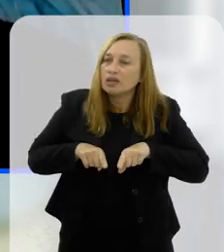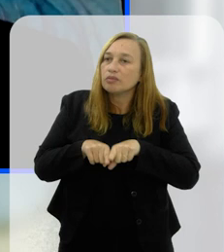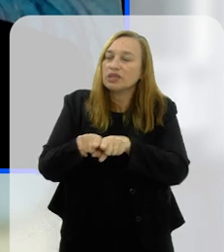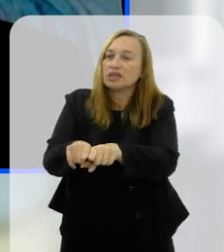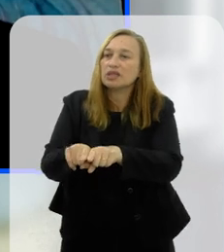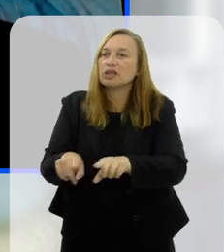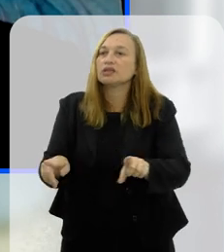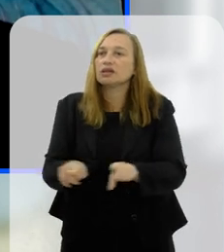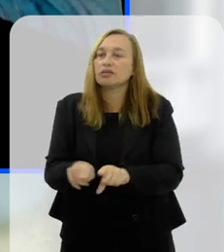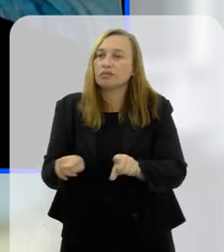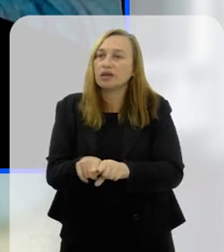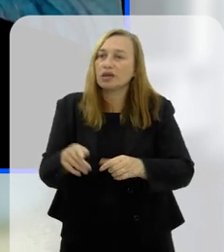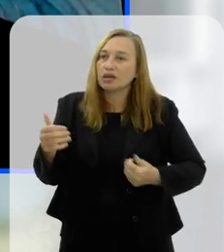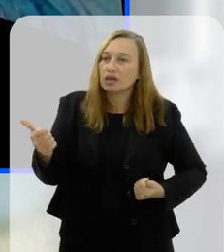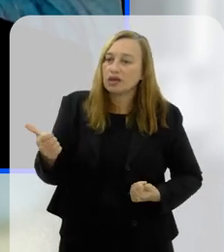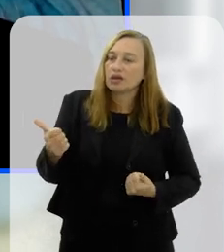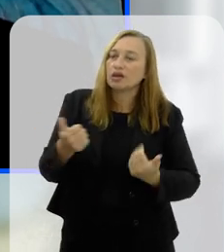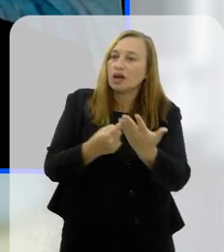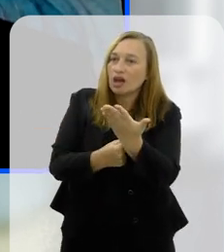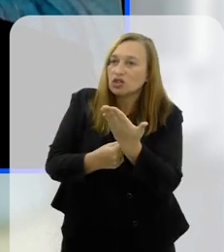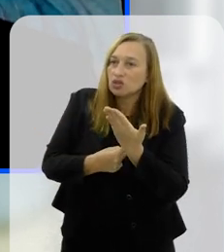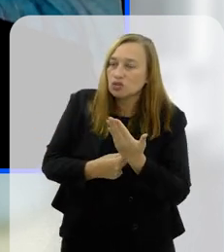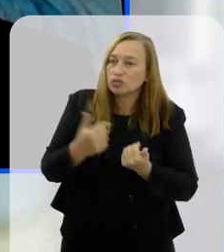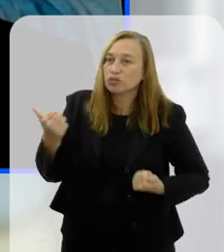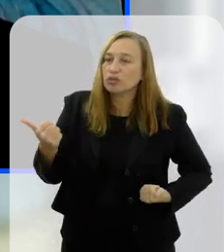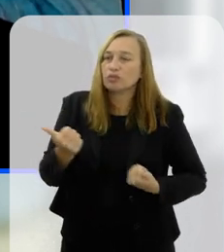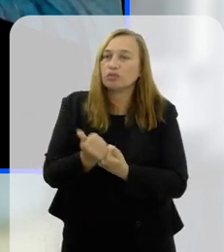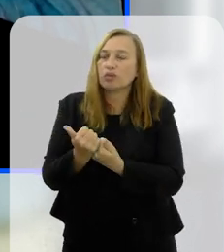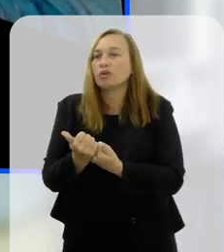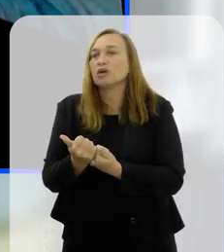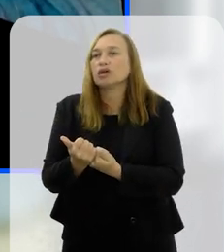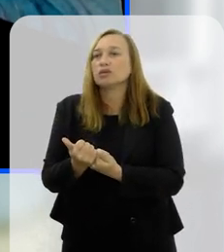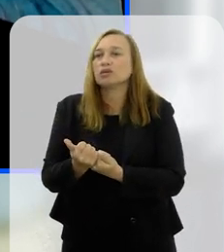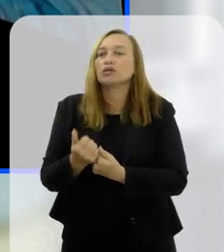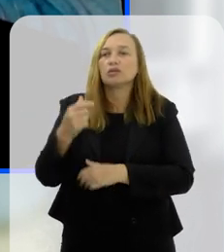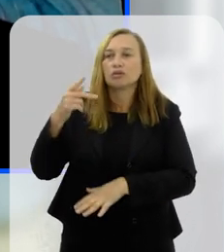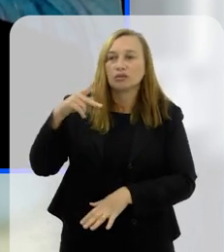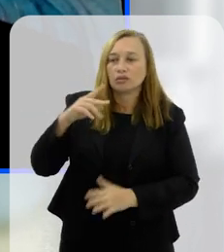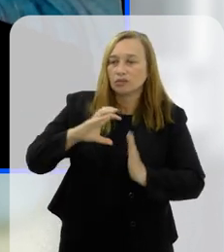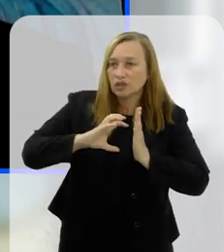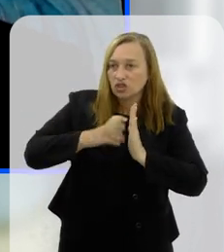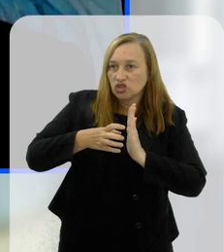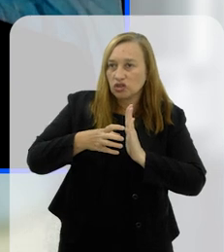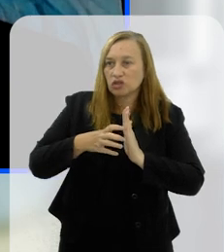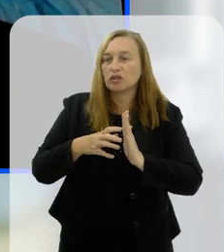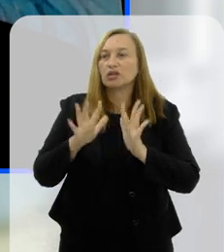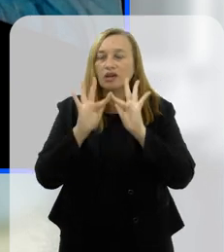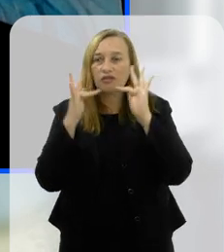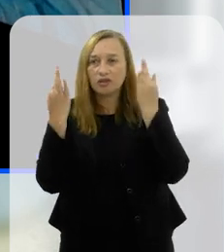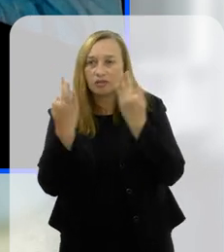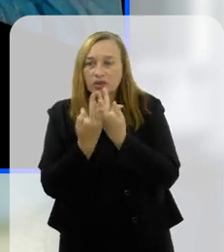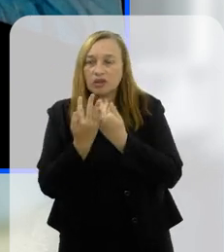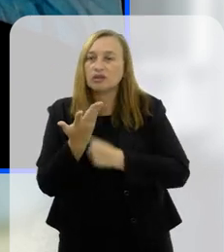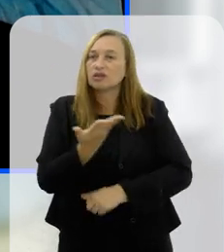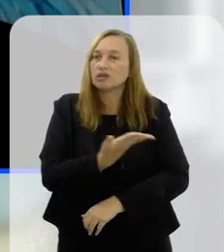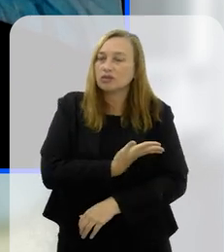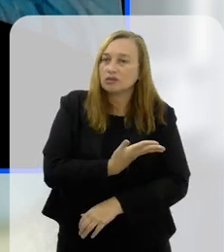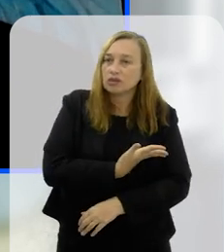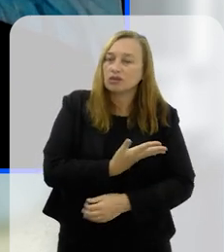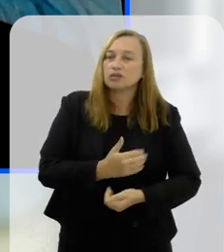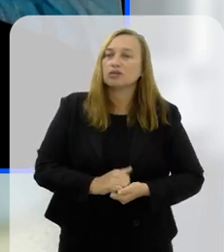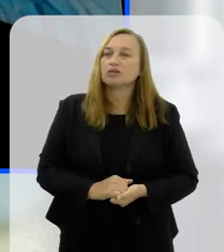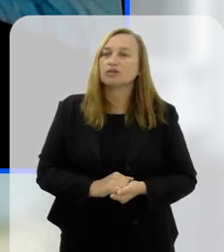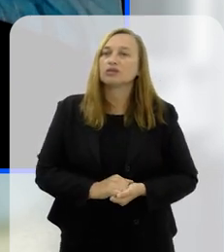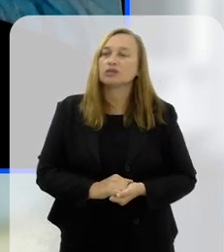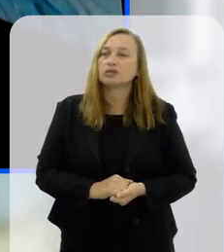parcerias também que eles nos ajudam a ter lá através dos seus partidos dos seus familiares ou dos